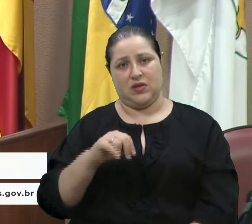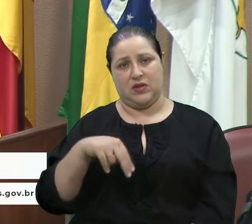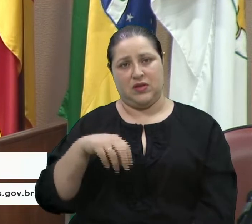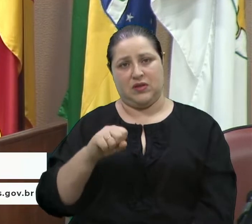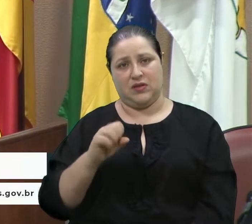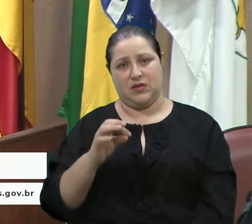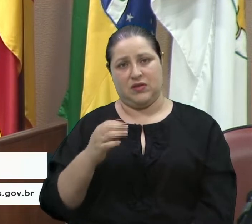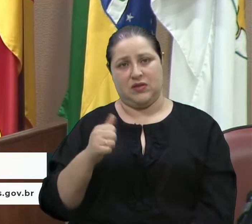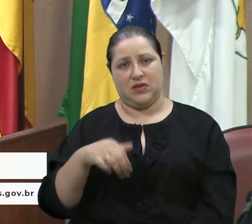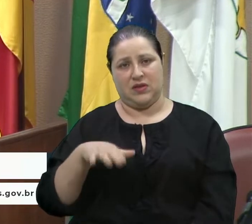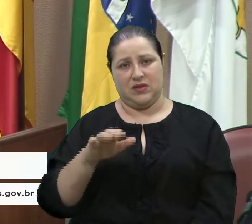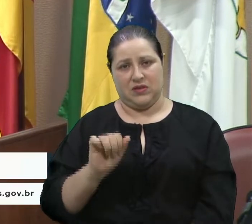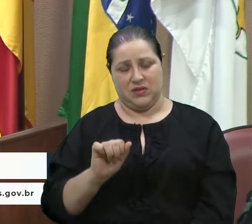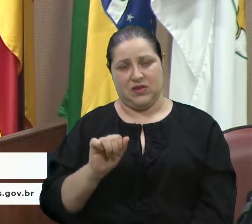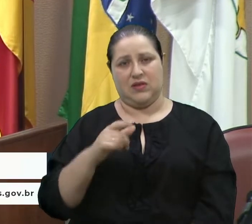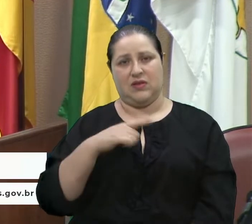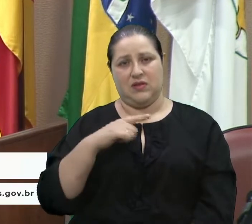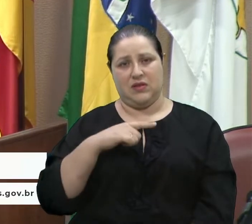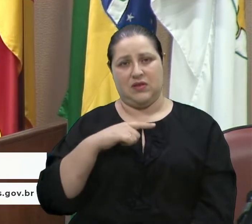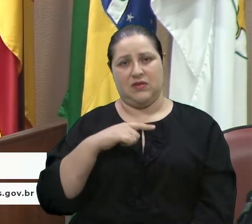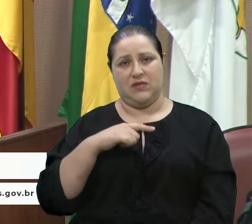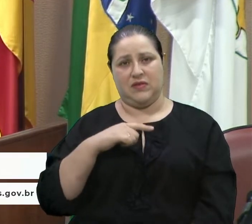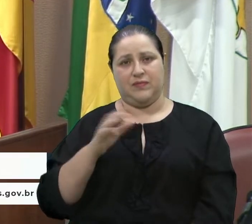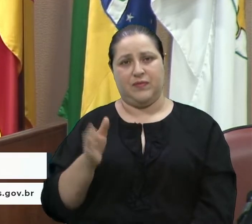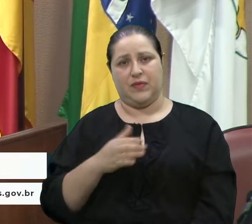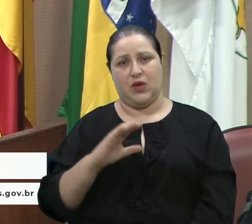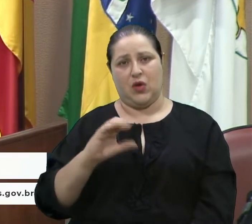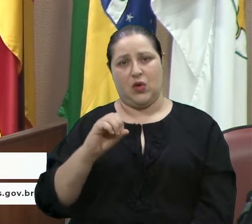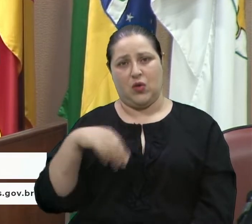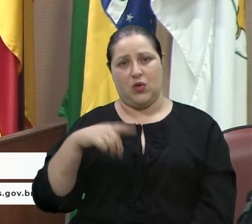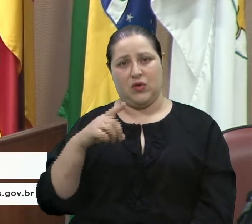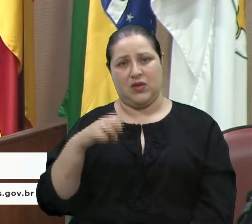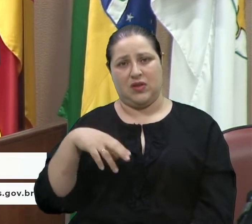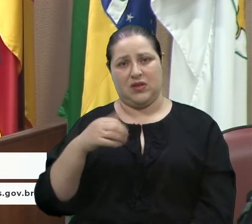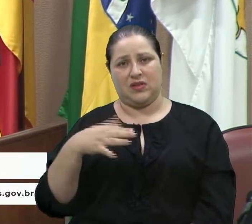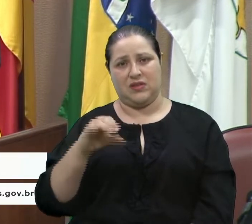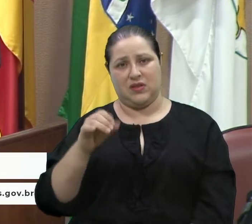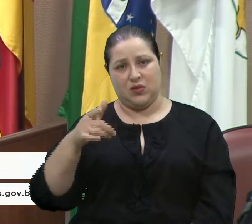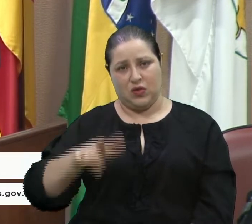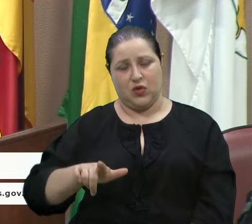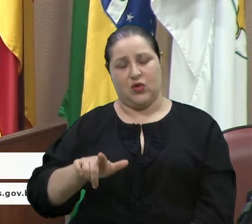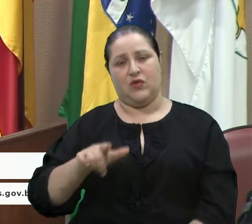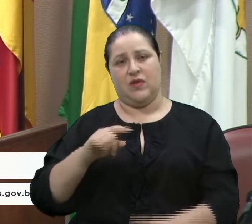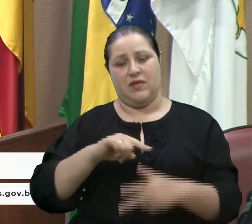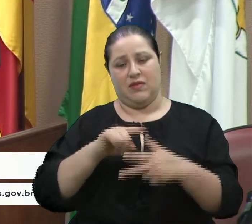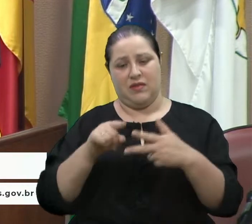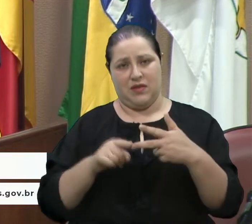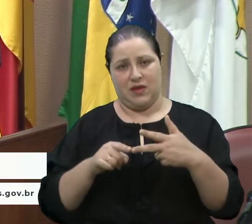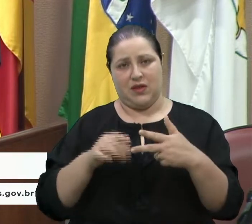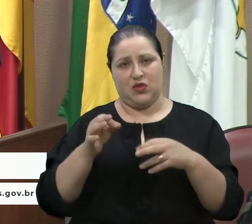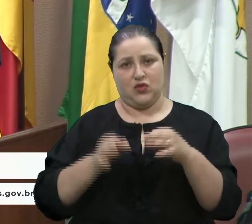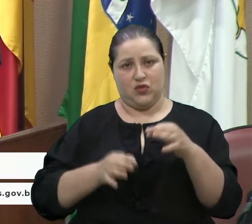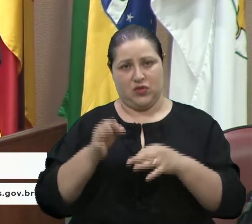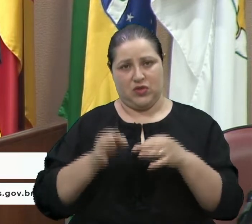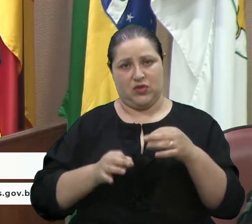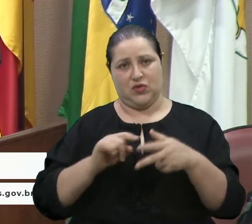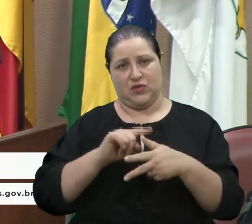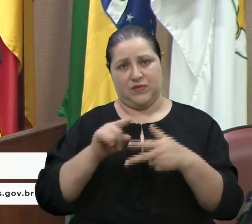uma vez, por Félix Fischer, Jorge Mussi e Reinaldo